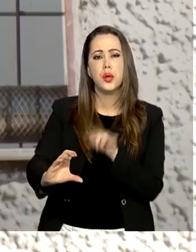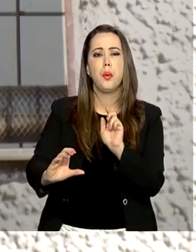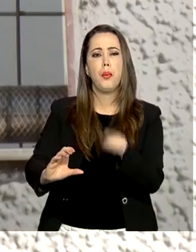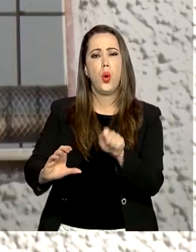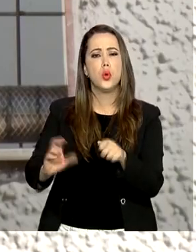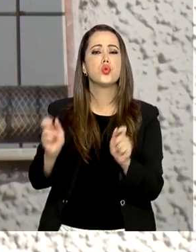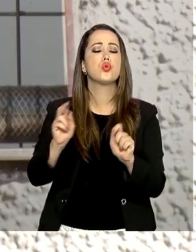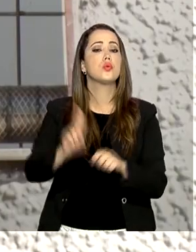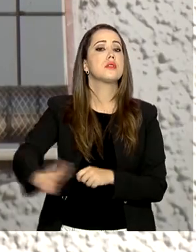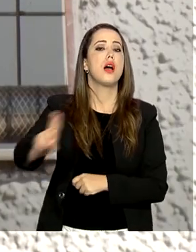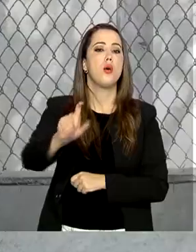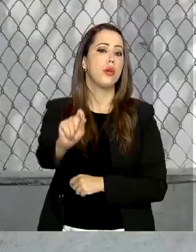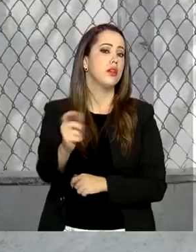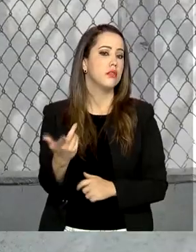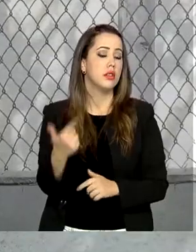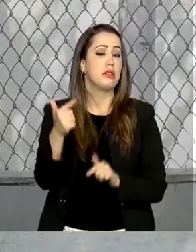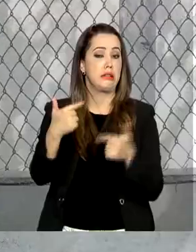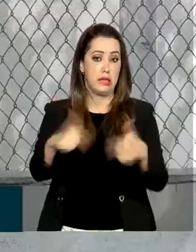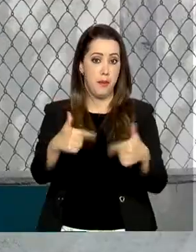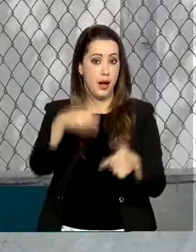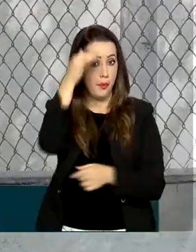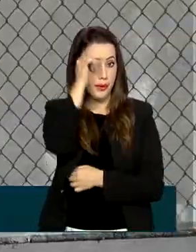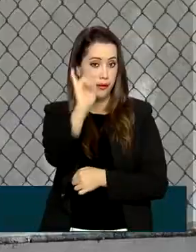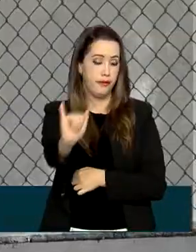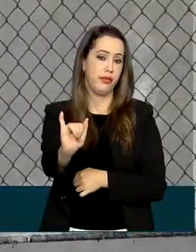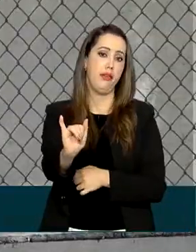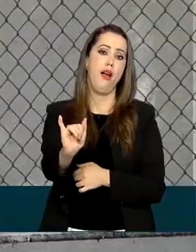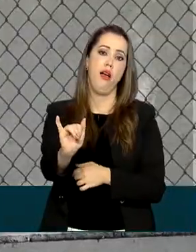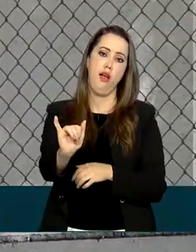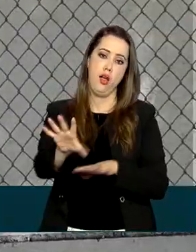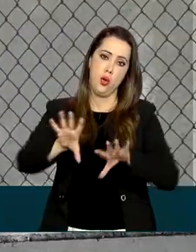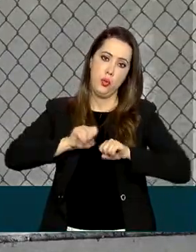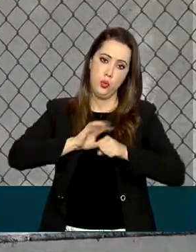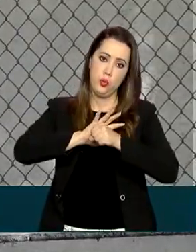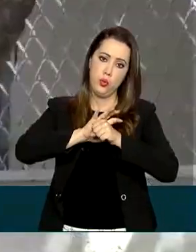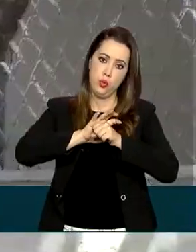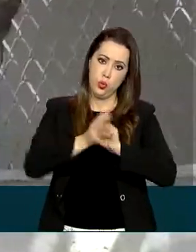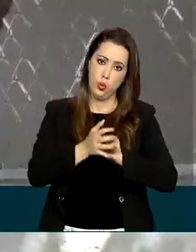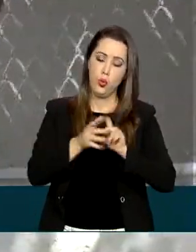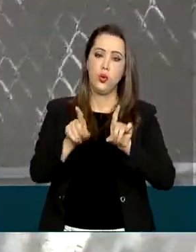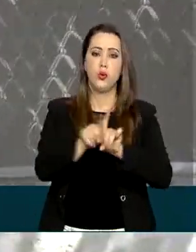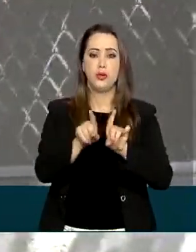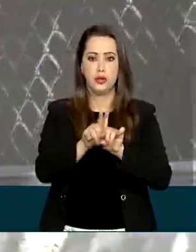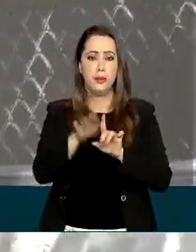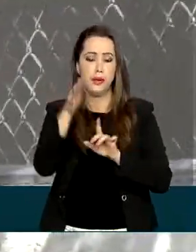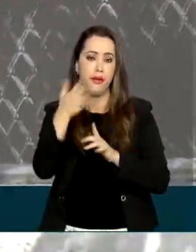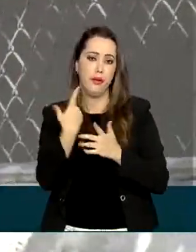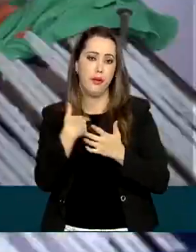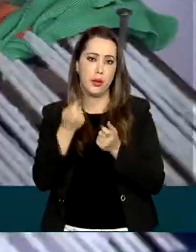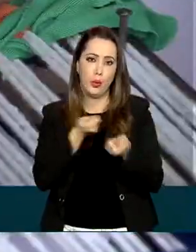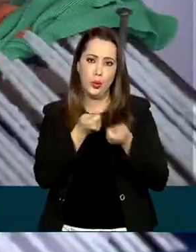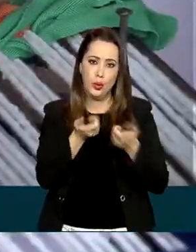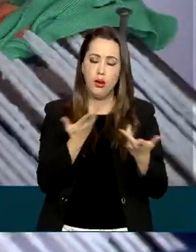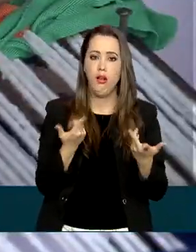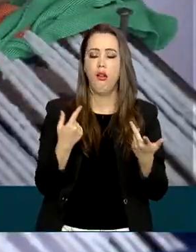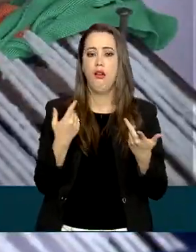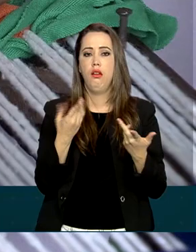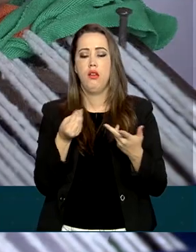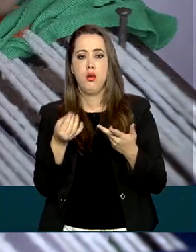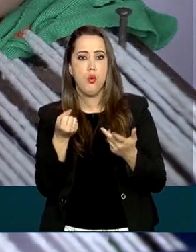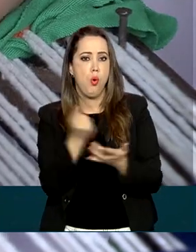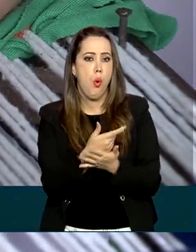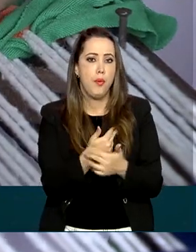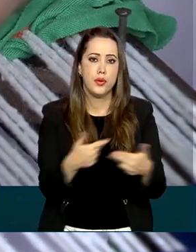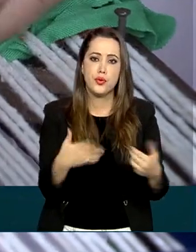poderão ser usados em ações de prevenção e controle da infecção dentro das instituições, compra de insumos e de